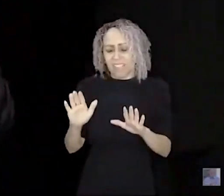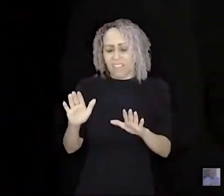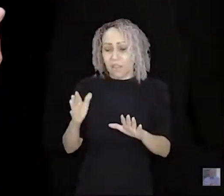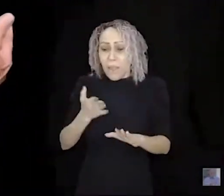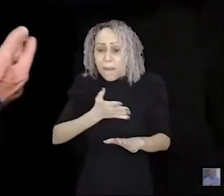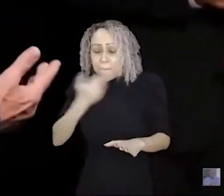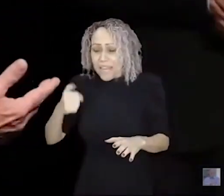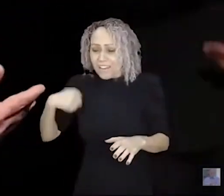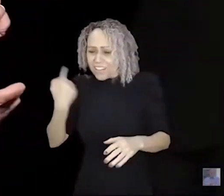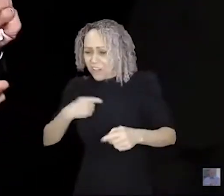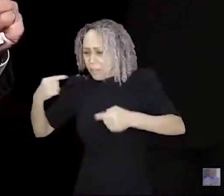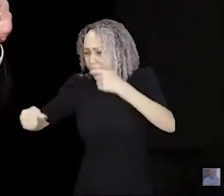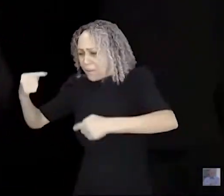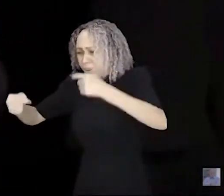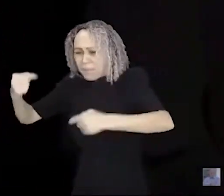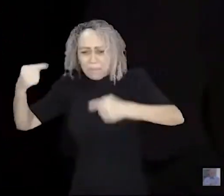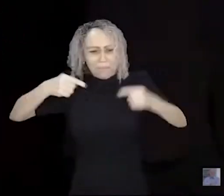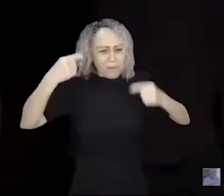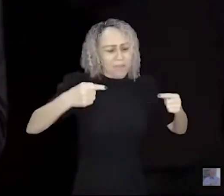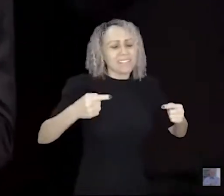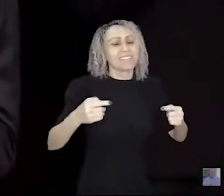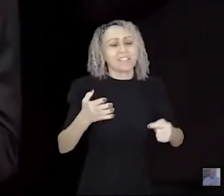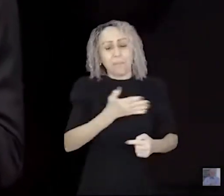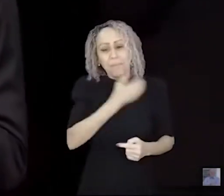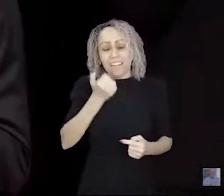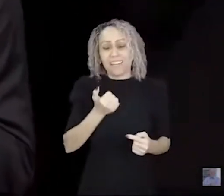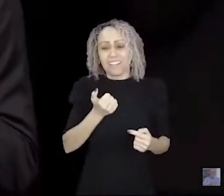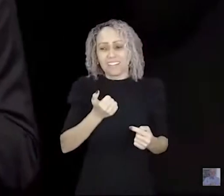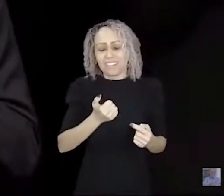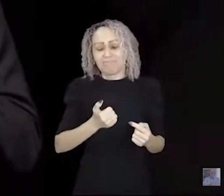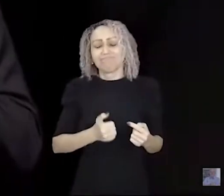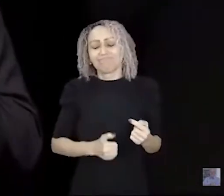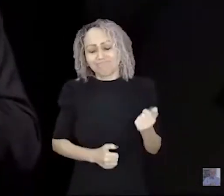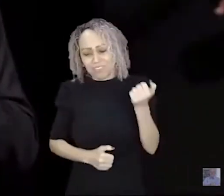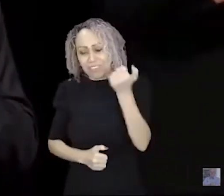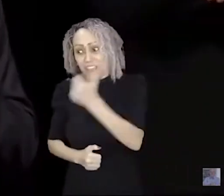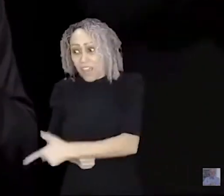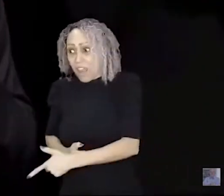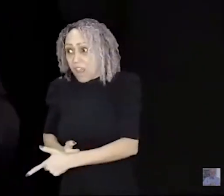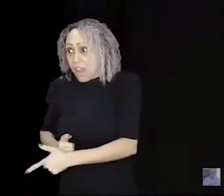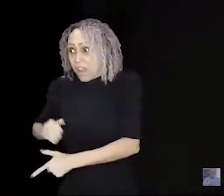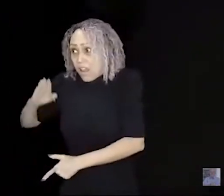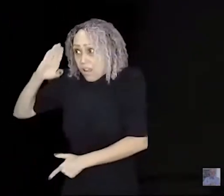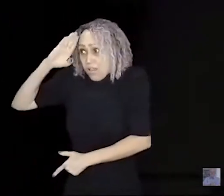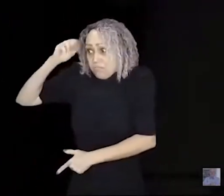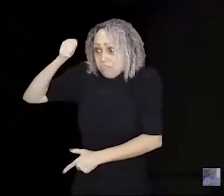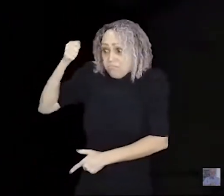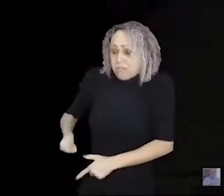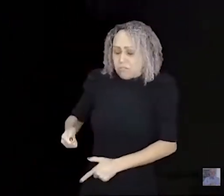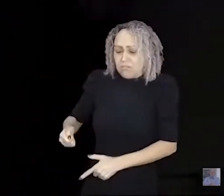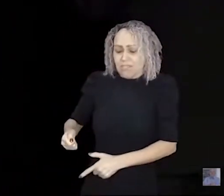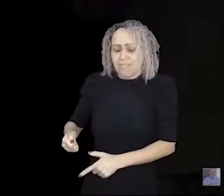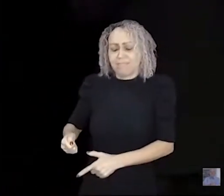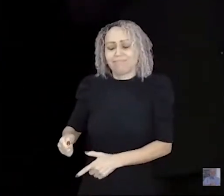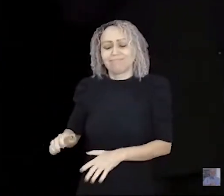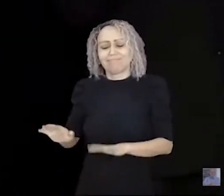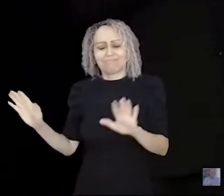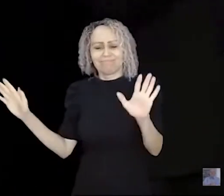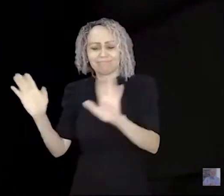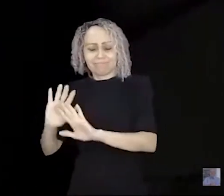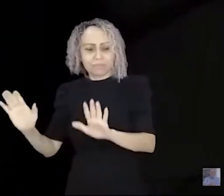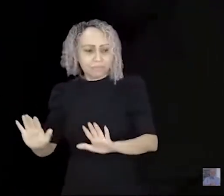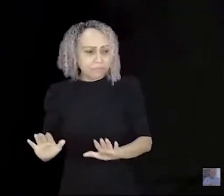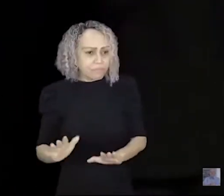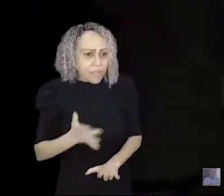Lamentavelmente, Alckmin, tem gente, uma minoria que está na rua pedindo. Ele não sabe nem o que pede, mas